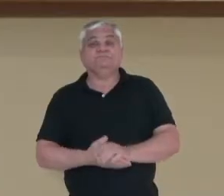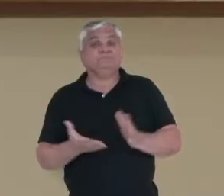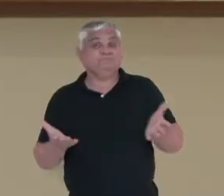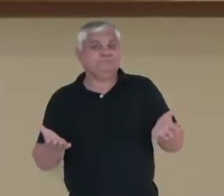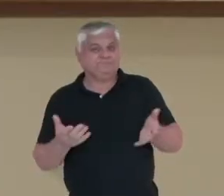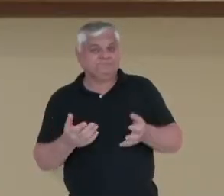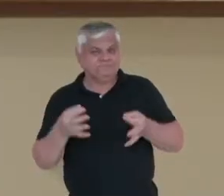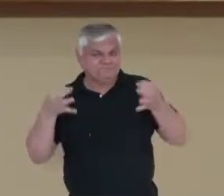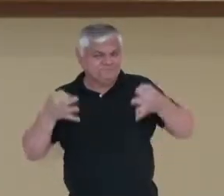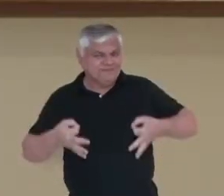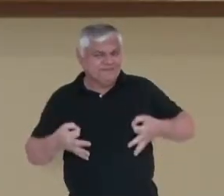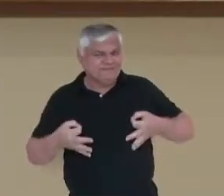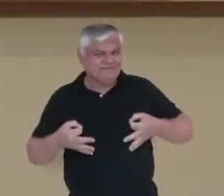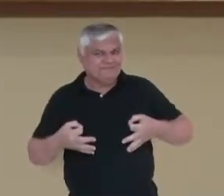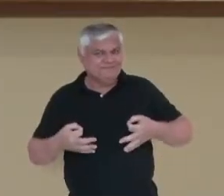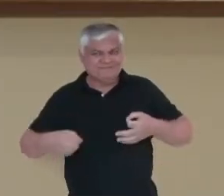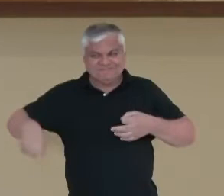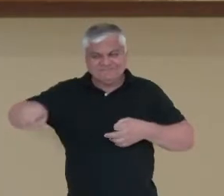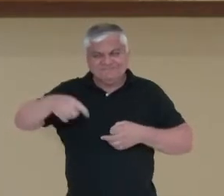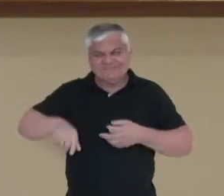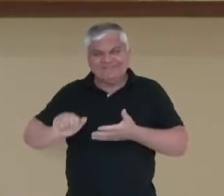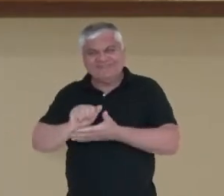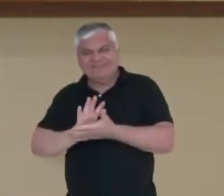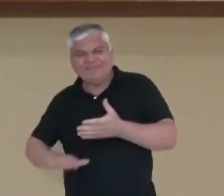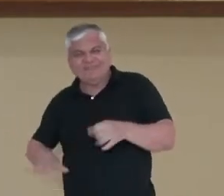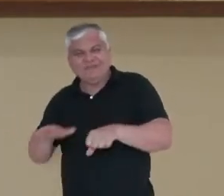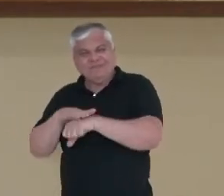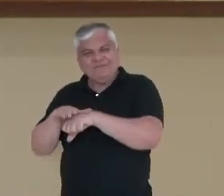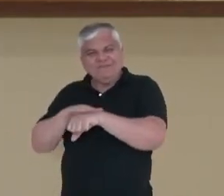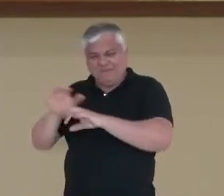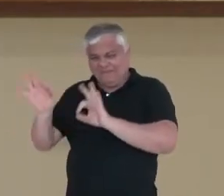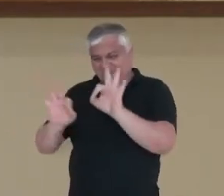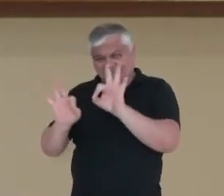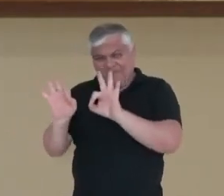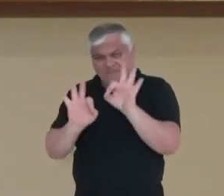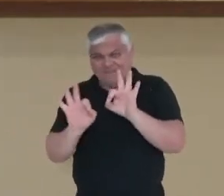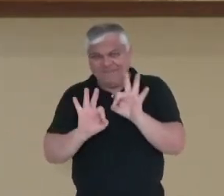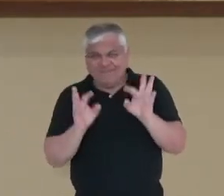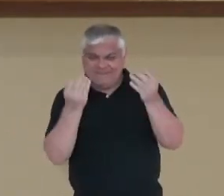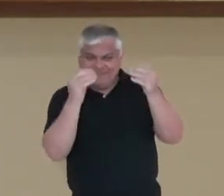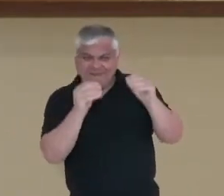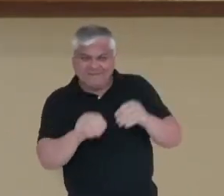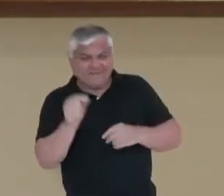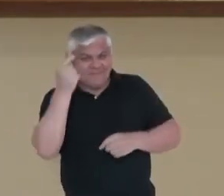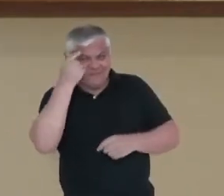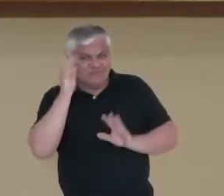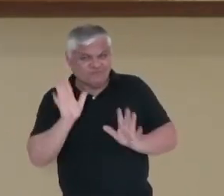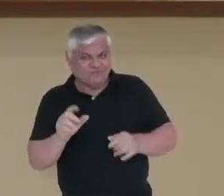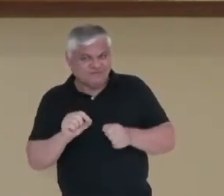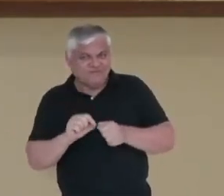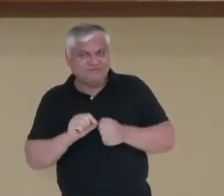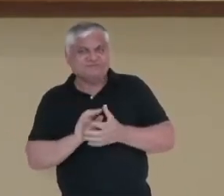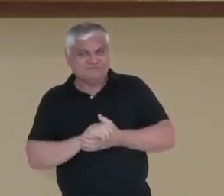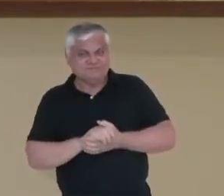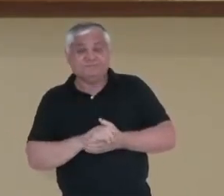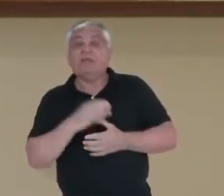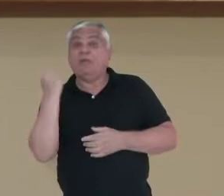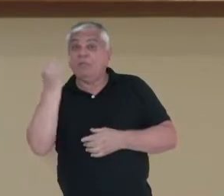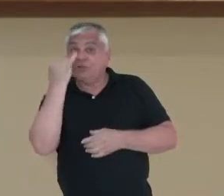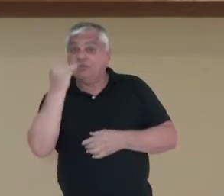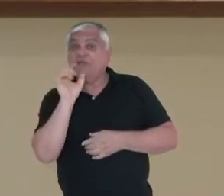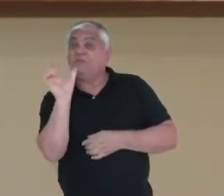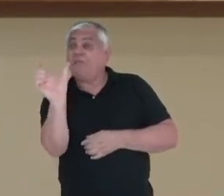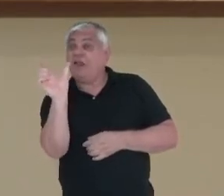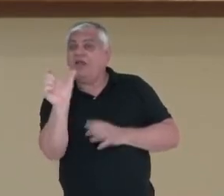E aí deu certo? Anotaram então a atividade, já estruturaram, né? Como que vão fazer esse mapa mental? Legal colocar os conceitos